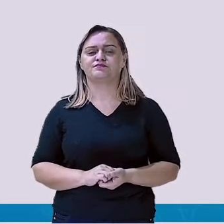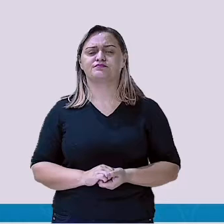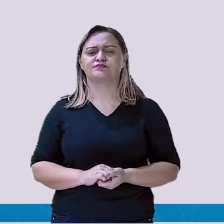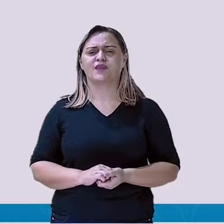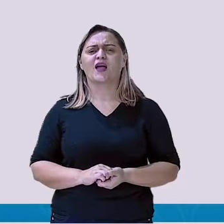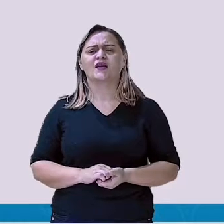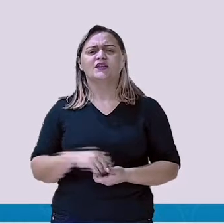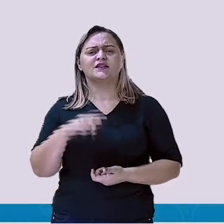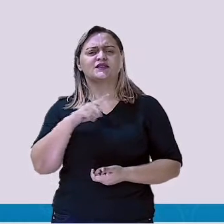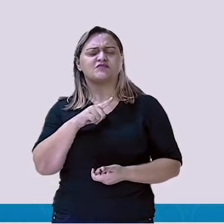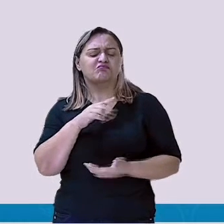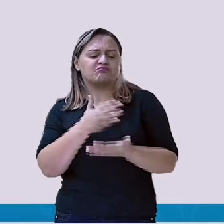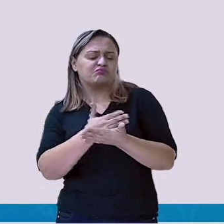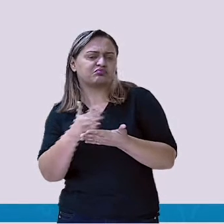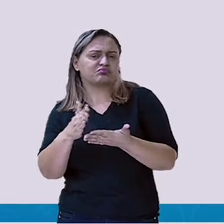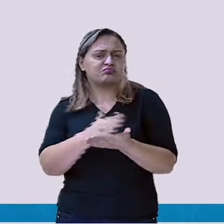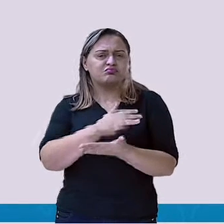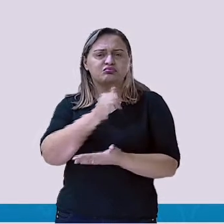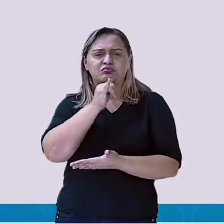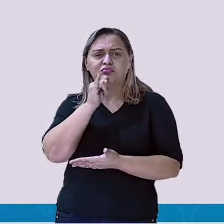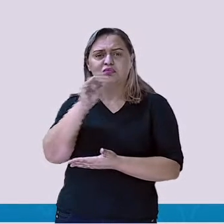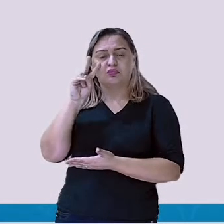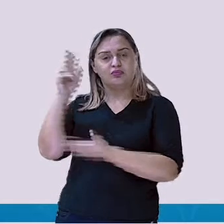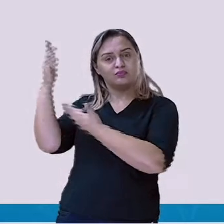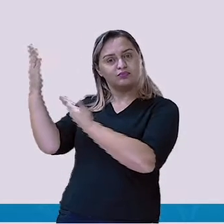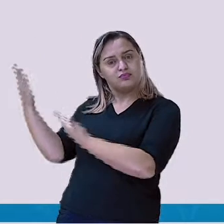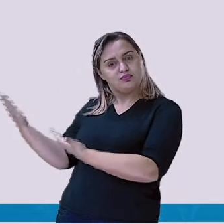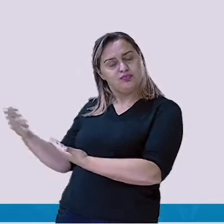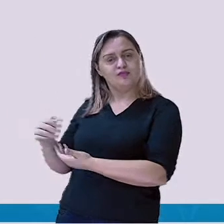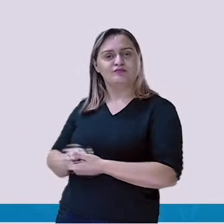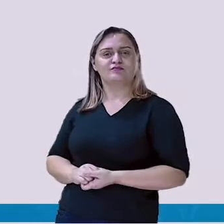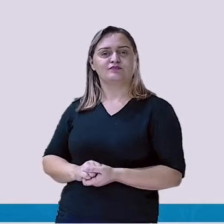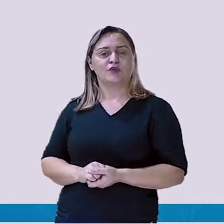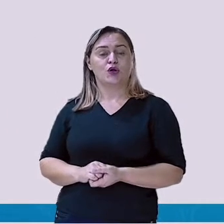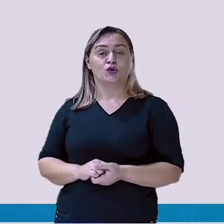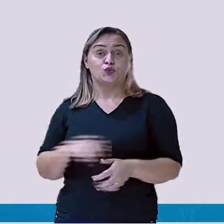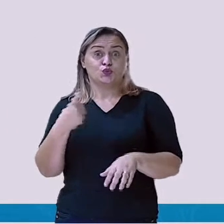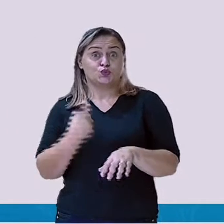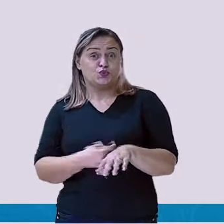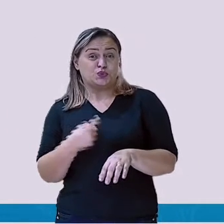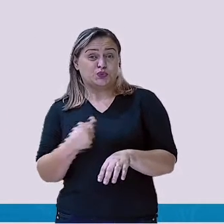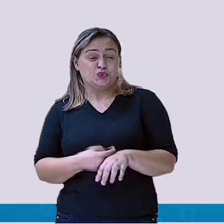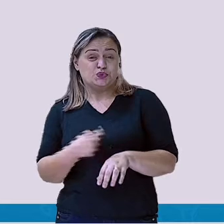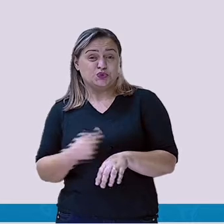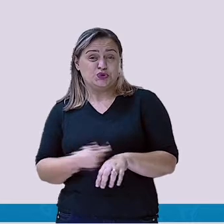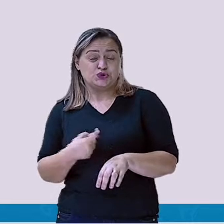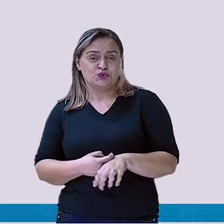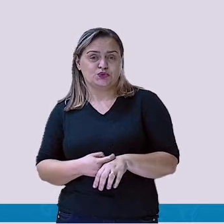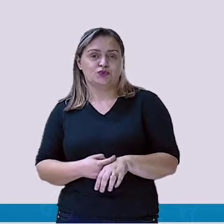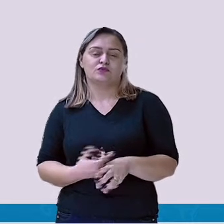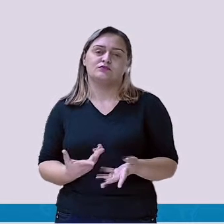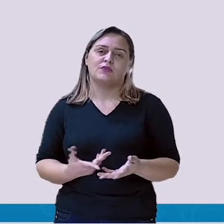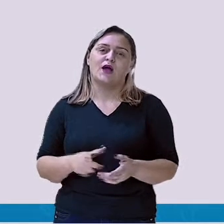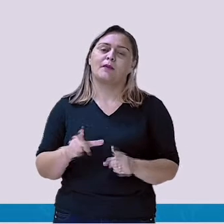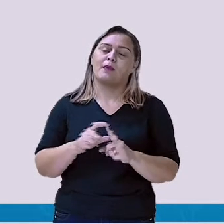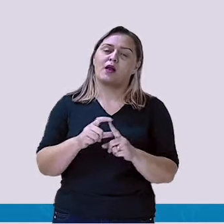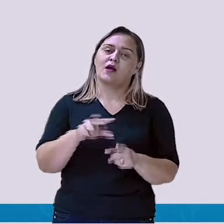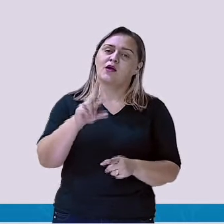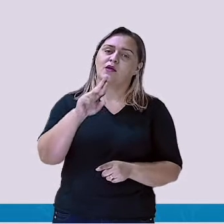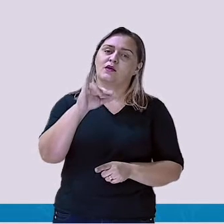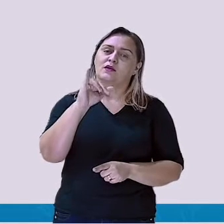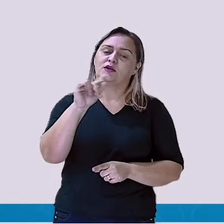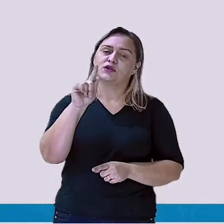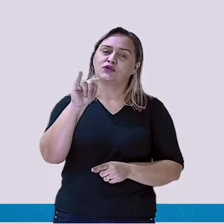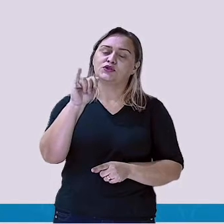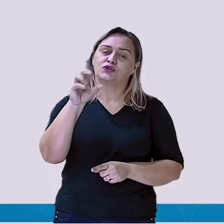Vejamos alguns exemplos de sinônimos. Nós temos duro e rígido. Duro e rígido podem